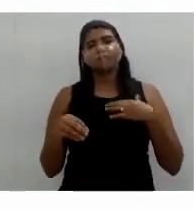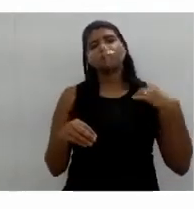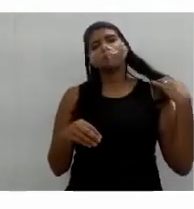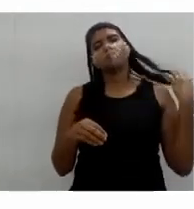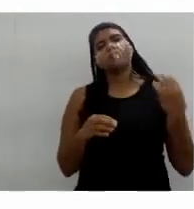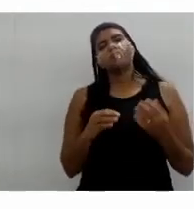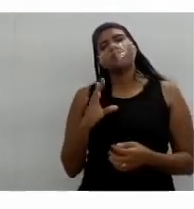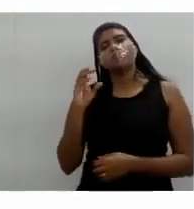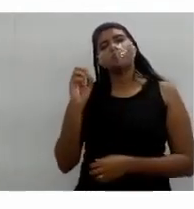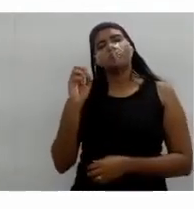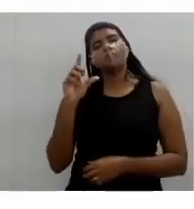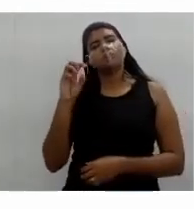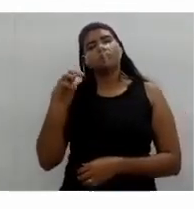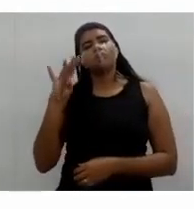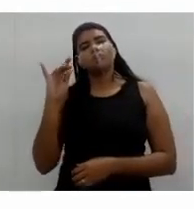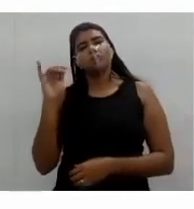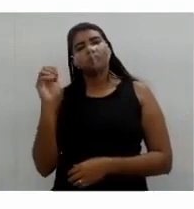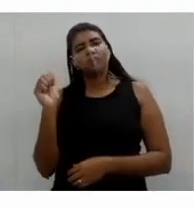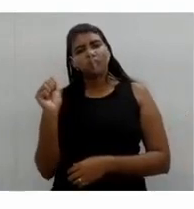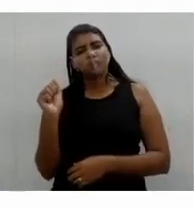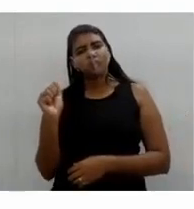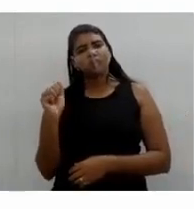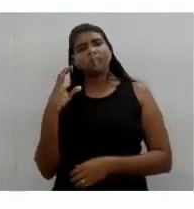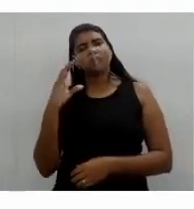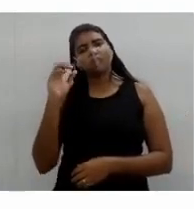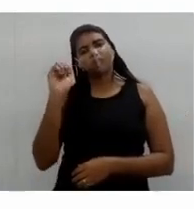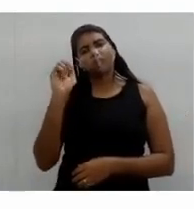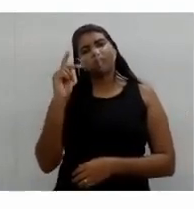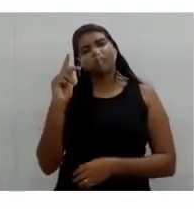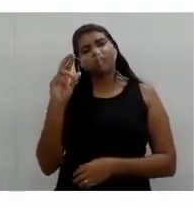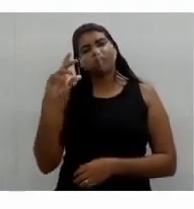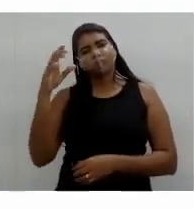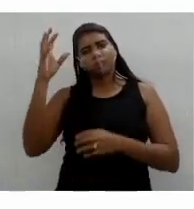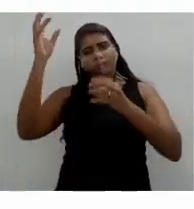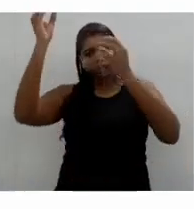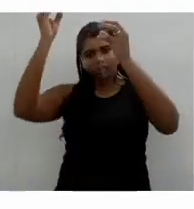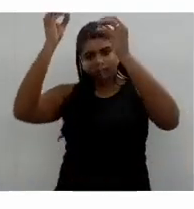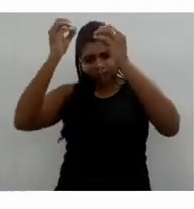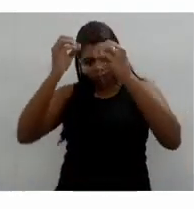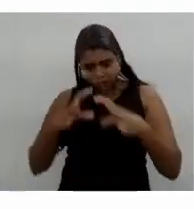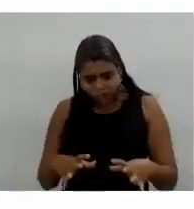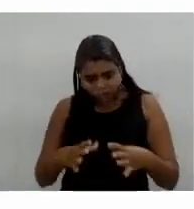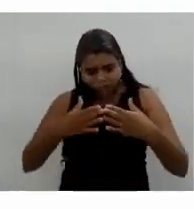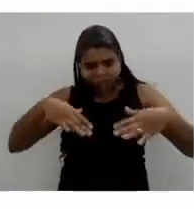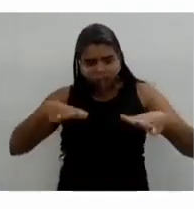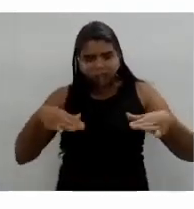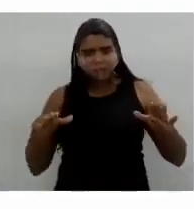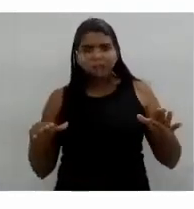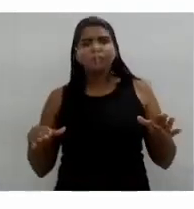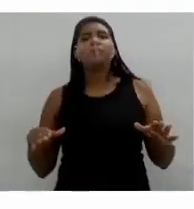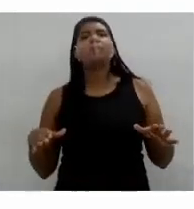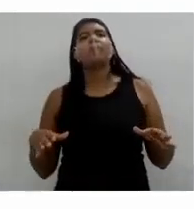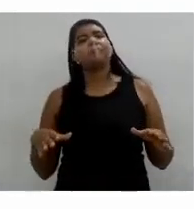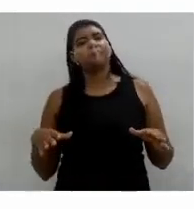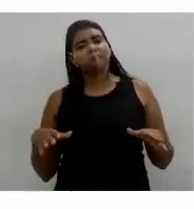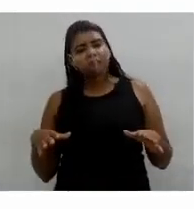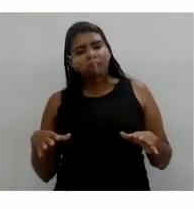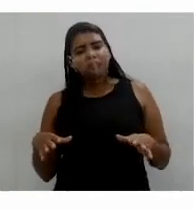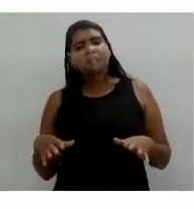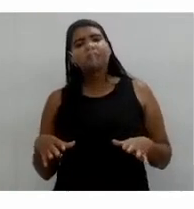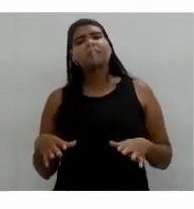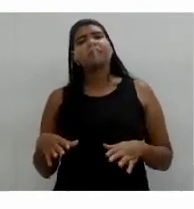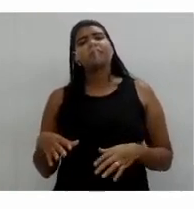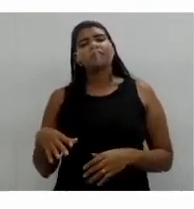Columbia. Esse módulo, essa cápsula, né, ela caiu no mar e eles